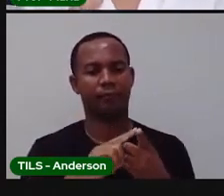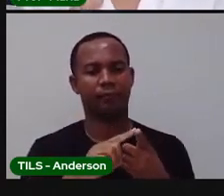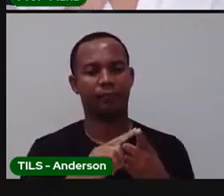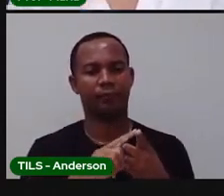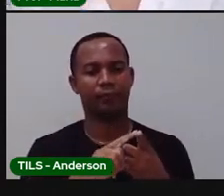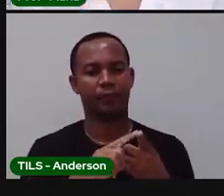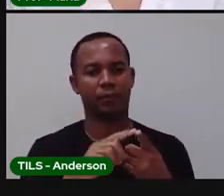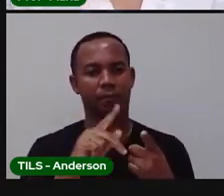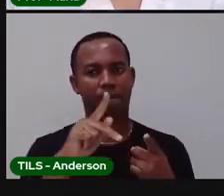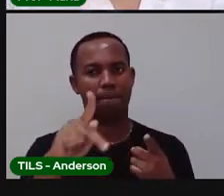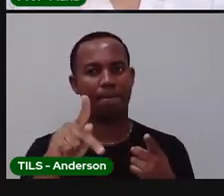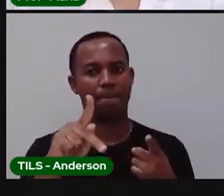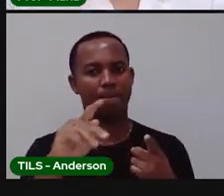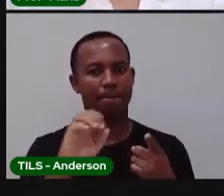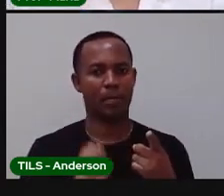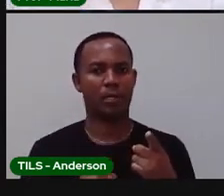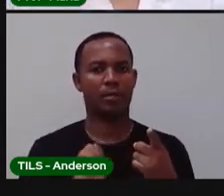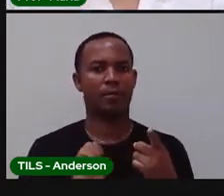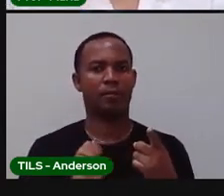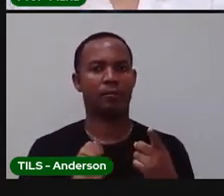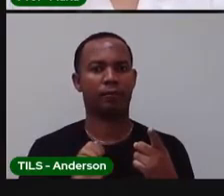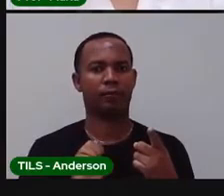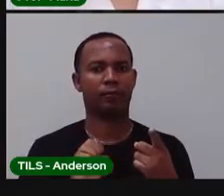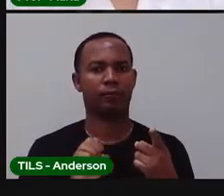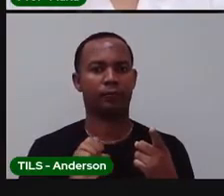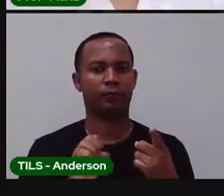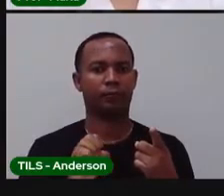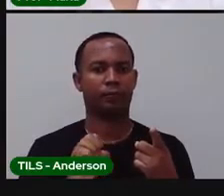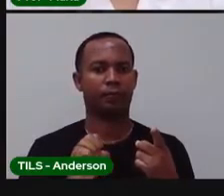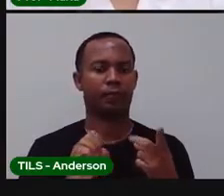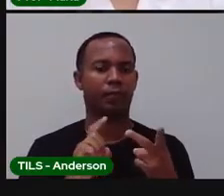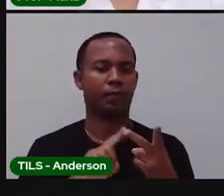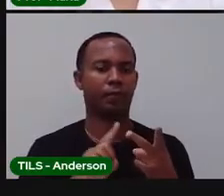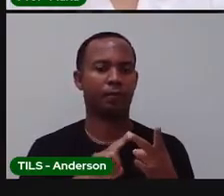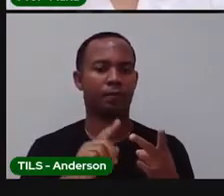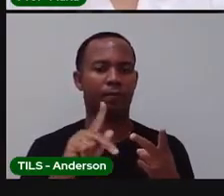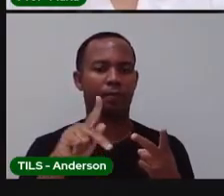Sique. Pé. Pão.